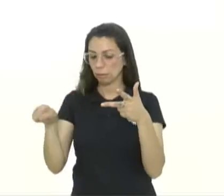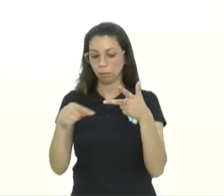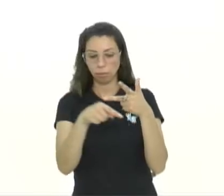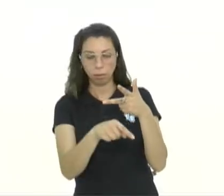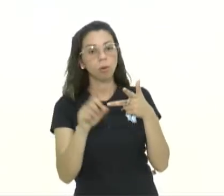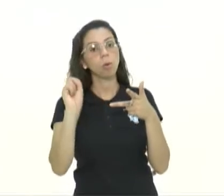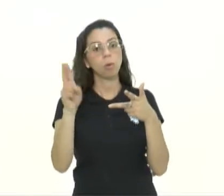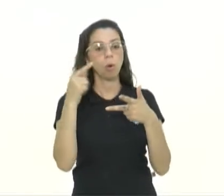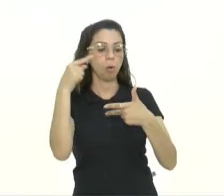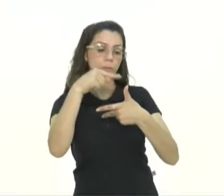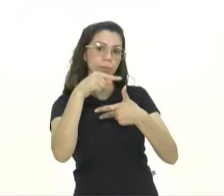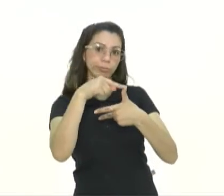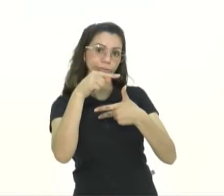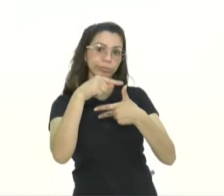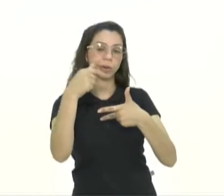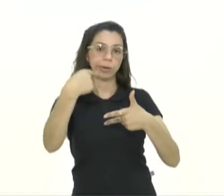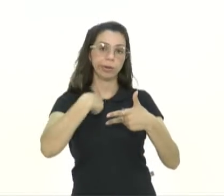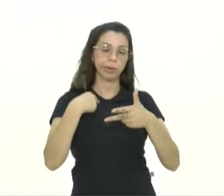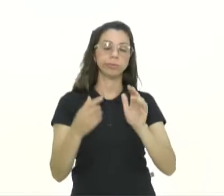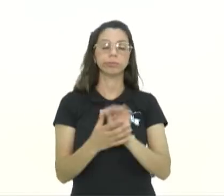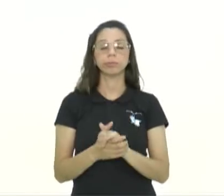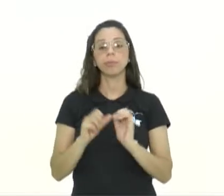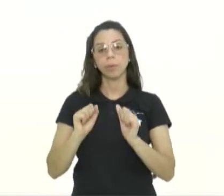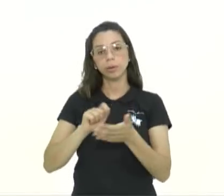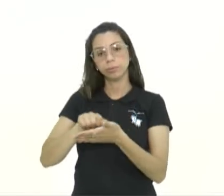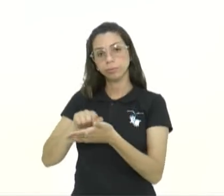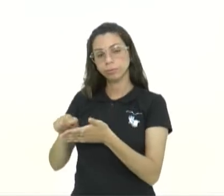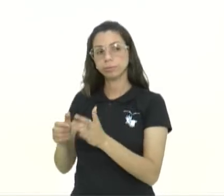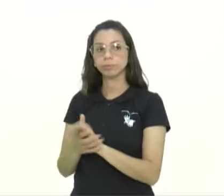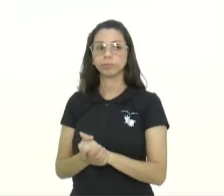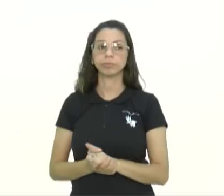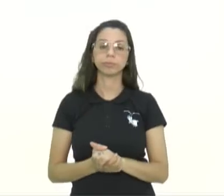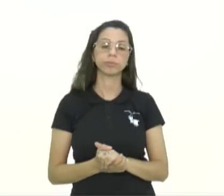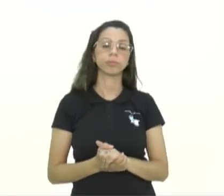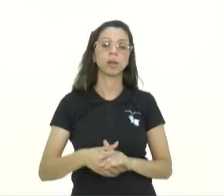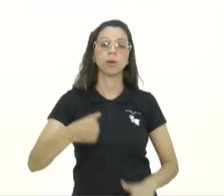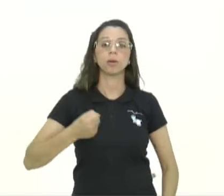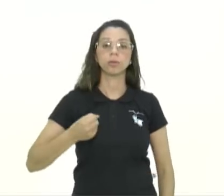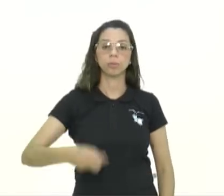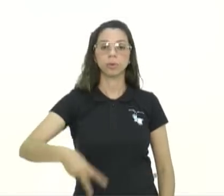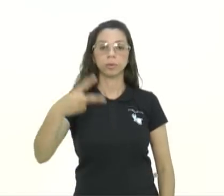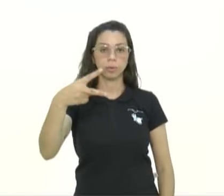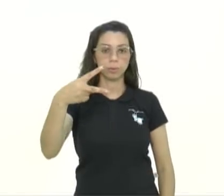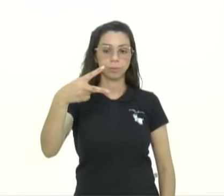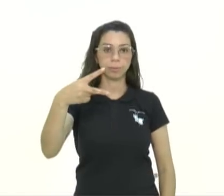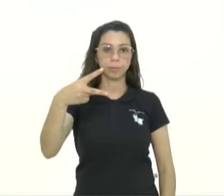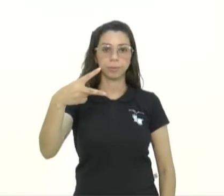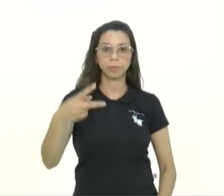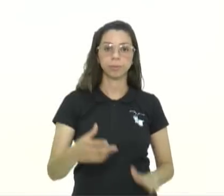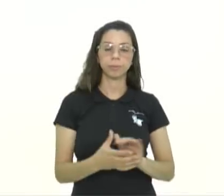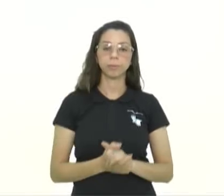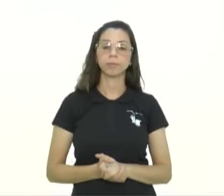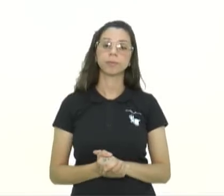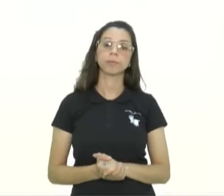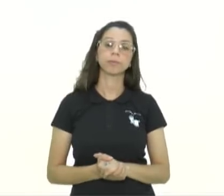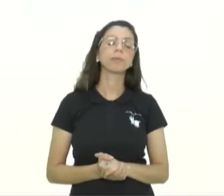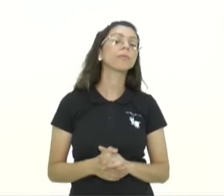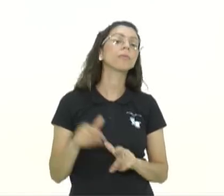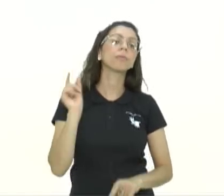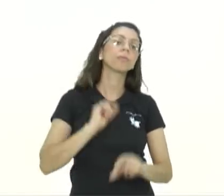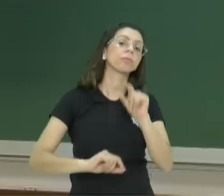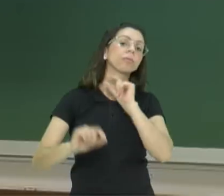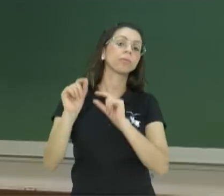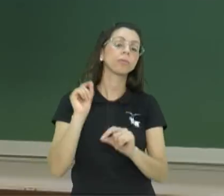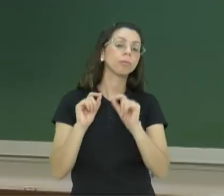Number 2, what did Martin Luther King organize in Washington in 1963? O que